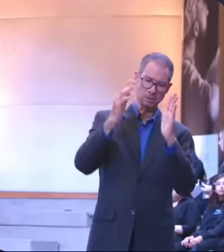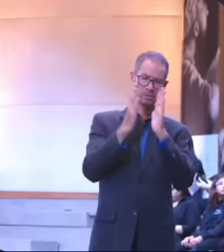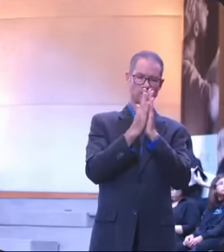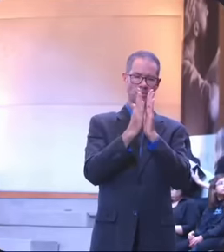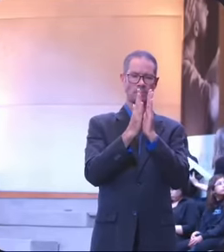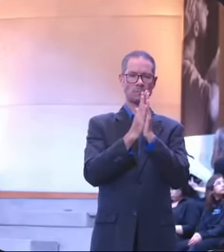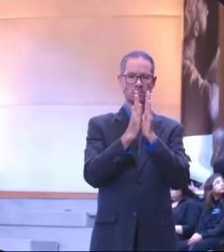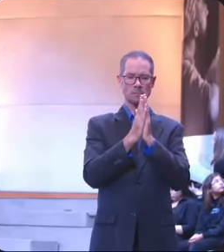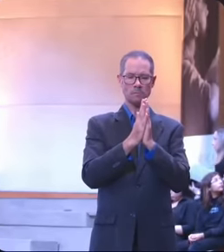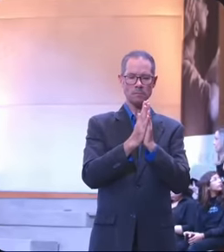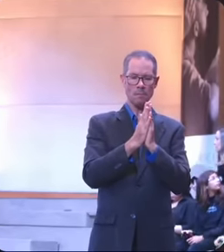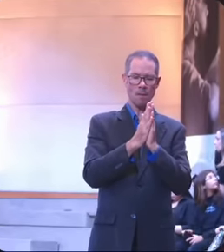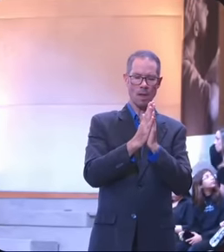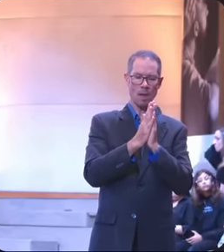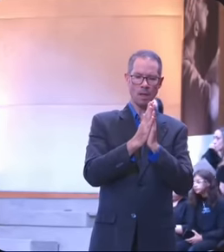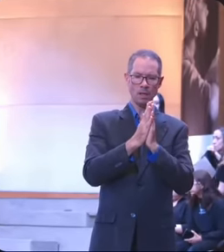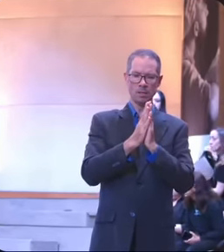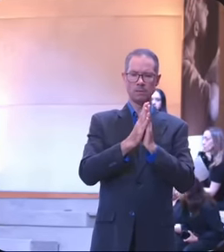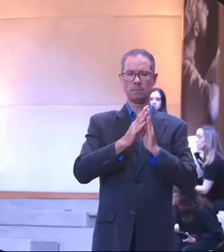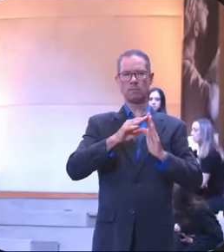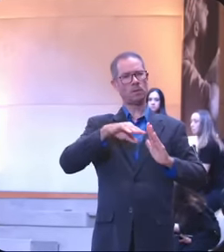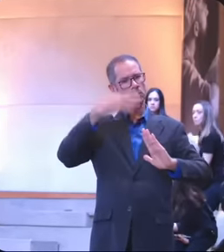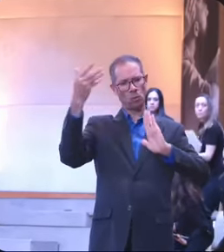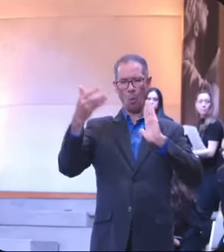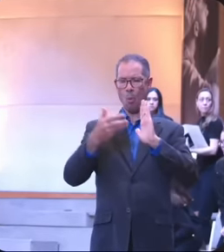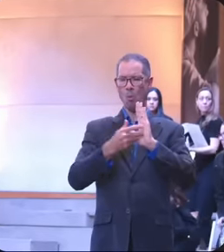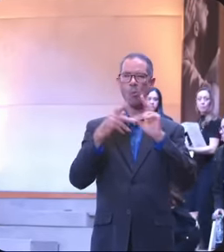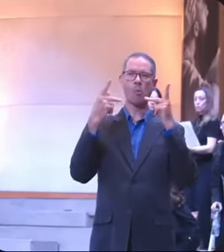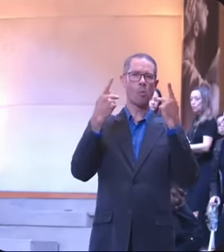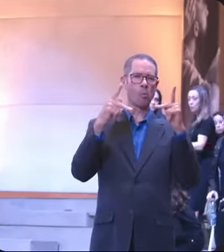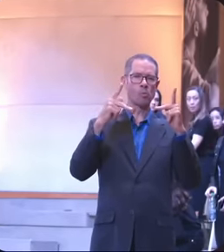porque essa é uma palavra para todo mundo.